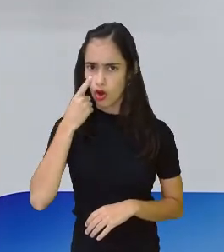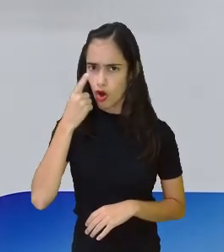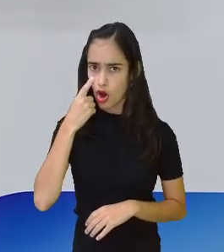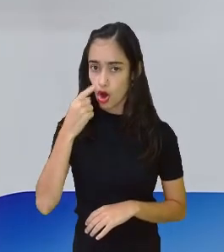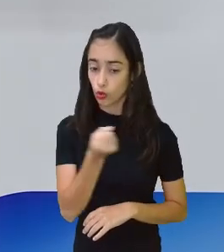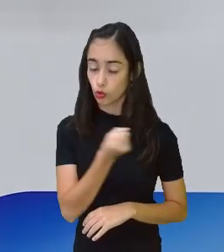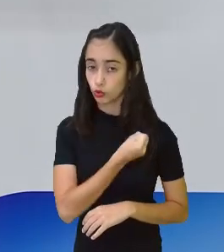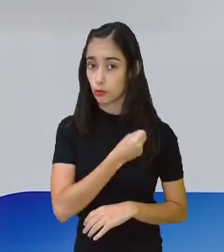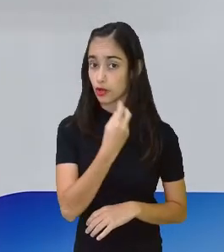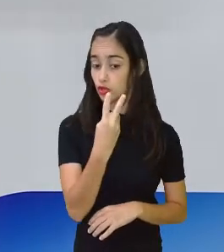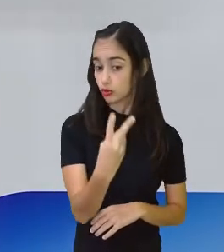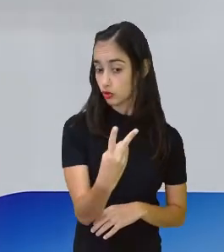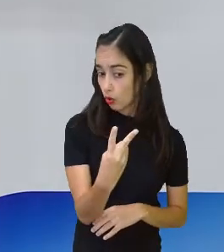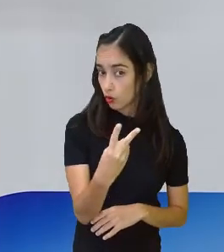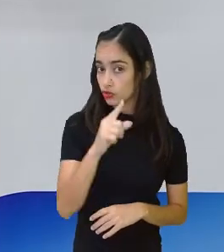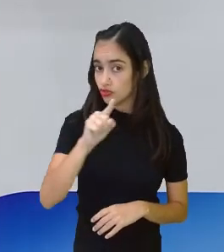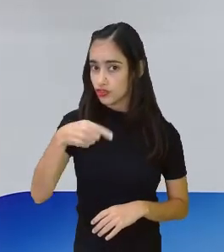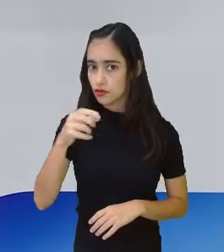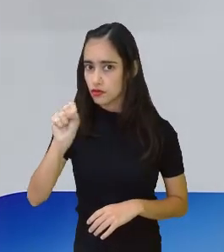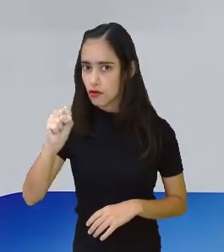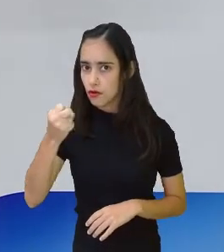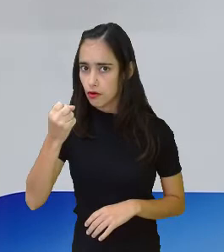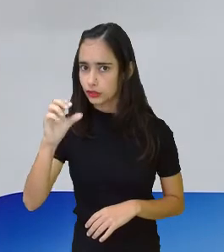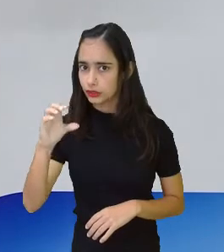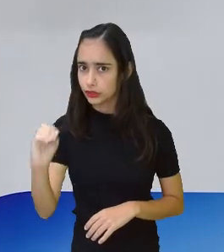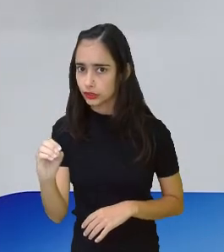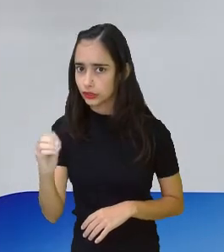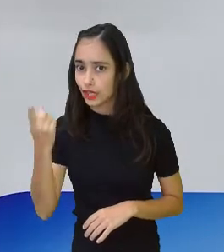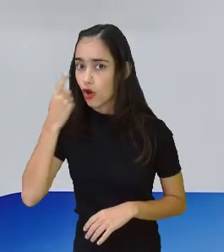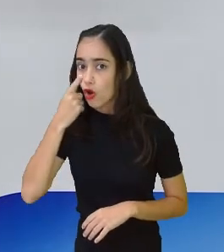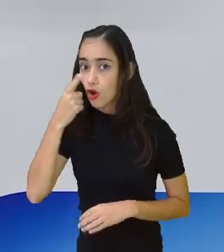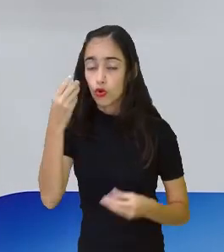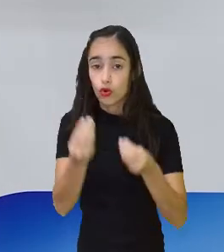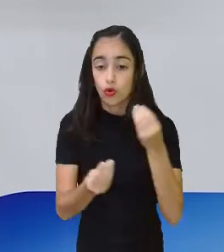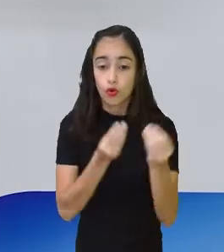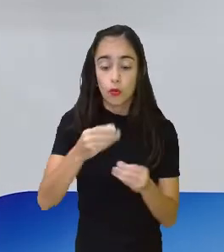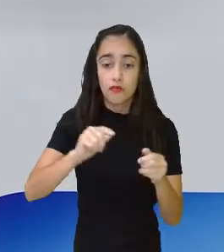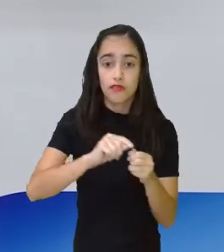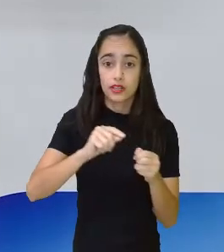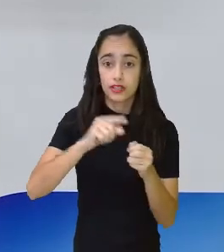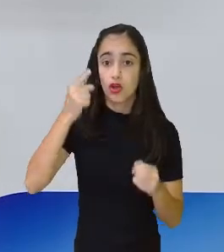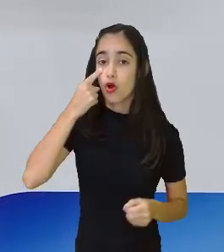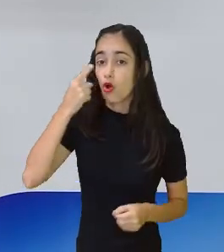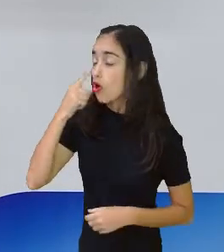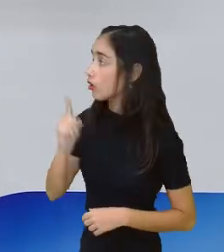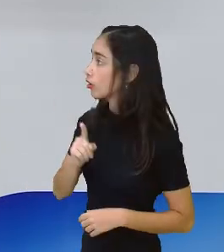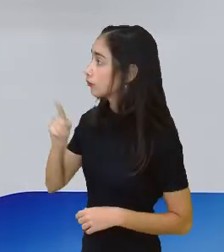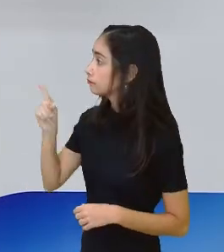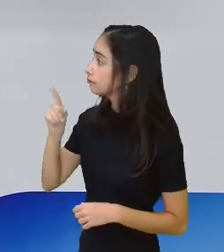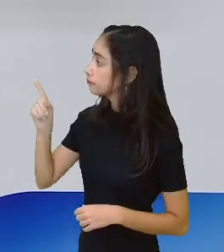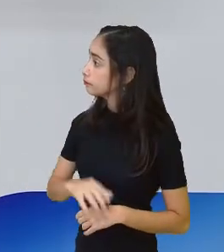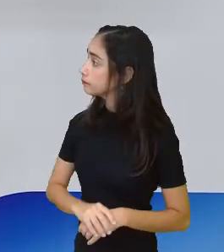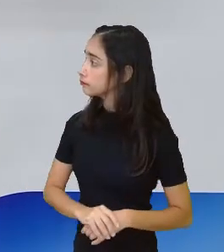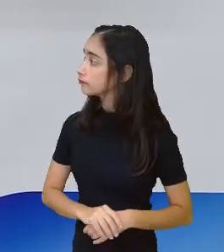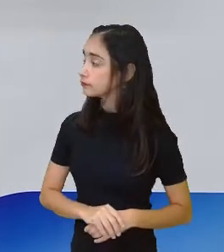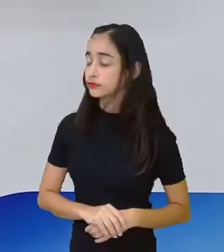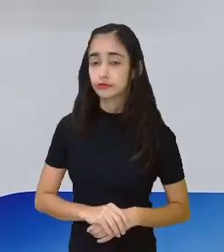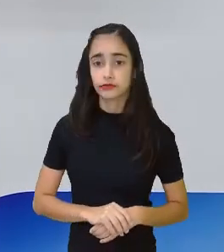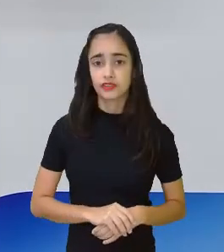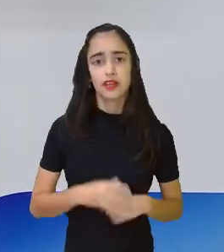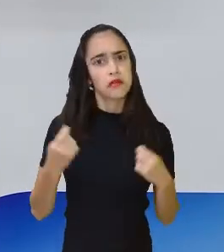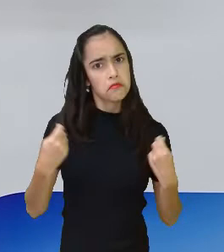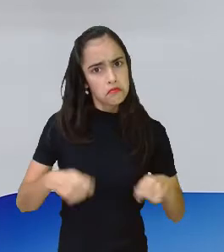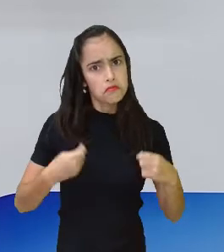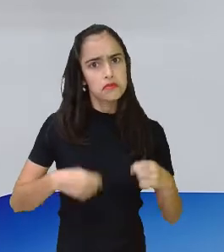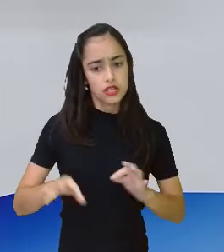2,80, ó. Tá na casa da unidade. Não coloca na casa da dezena, não. Porque dá errado. Pensa comigo. A gente vai